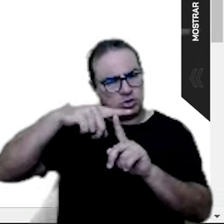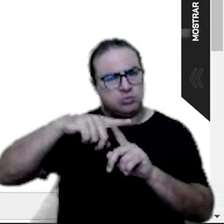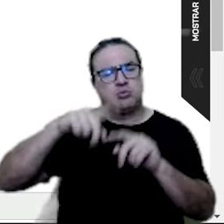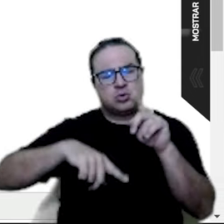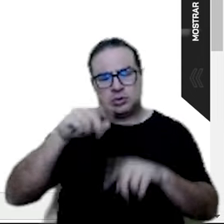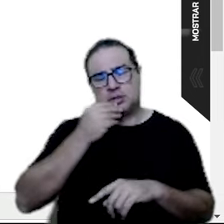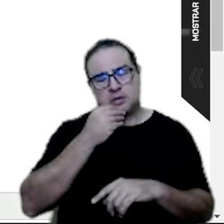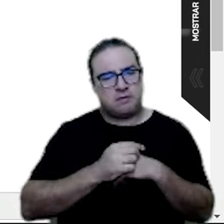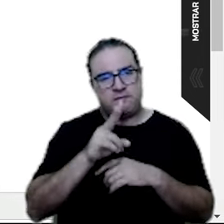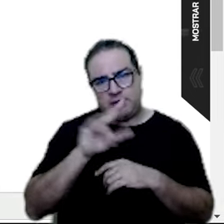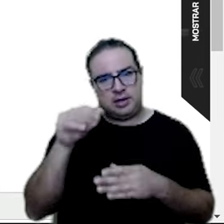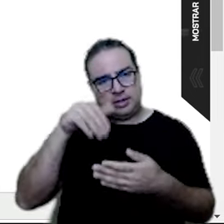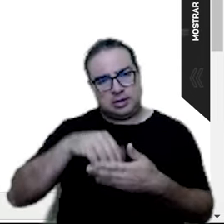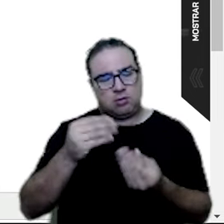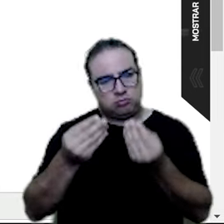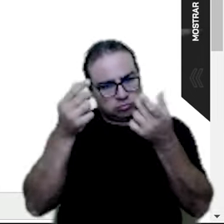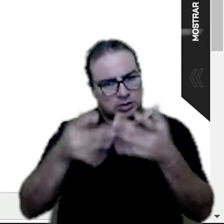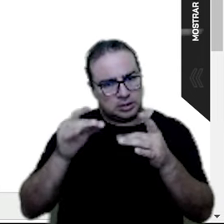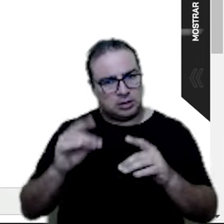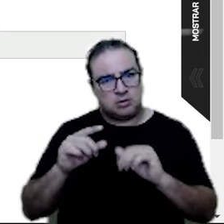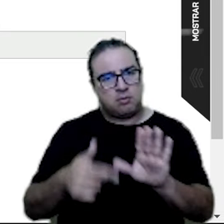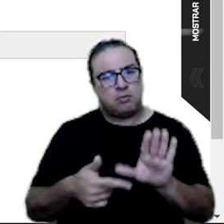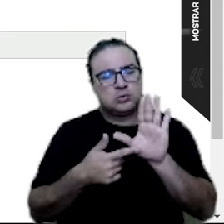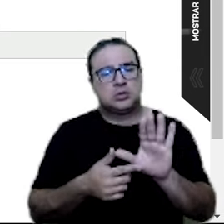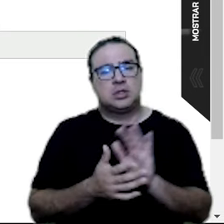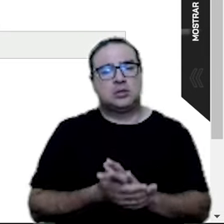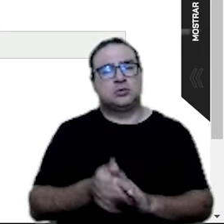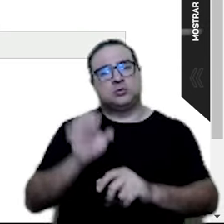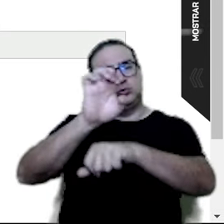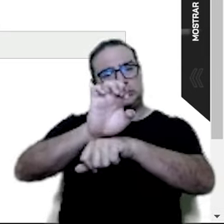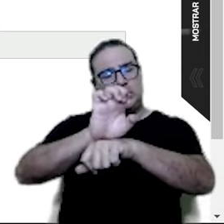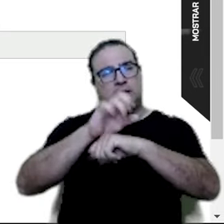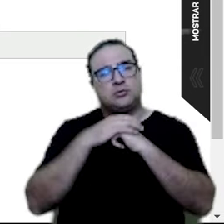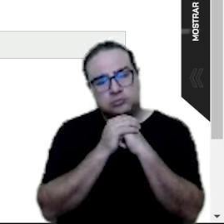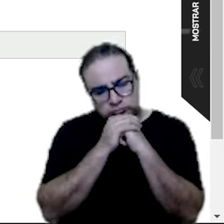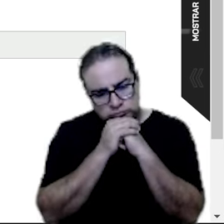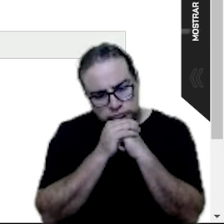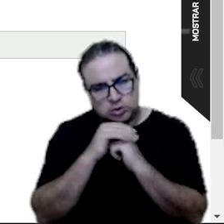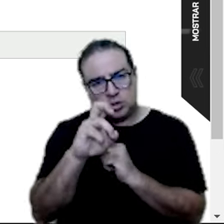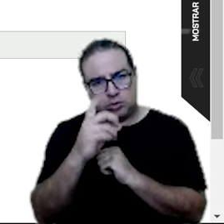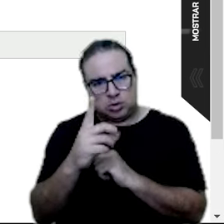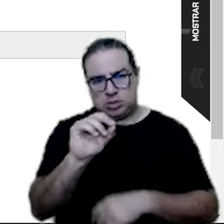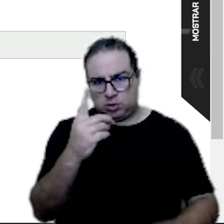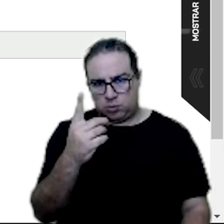de produto é claro mas a gente não vai entrar no mérito aqui vou apontar aqui do Estado